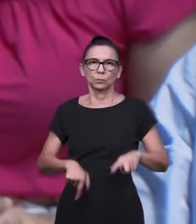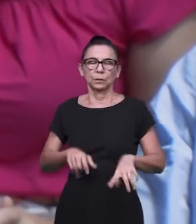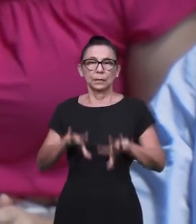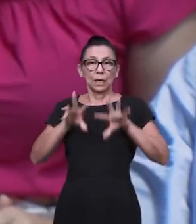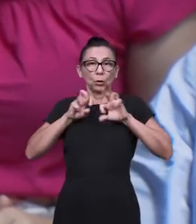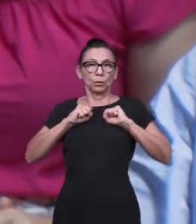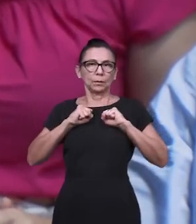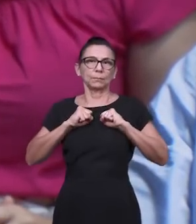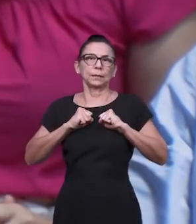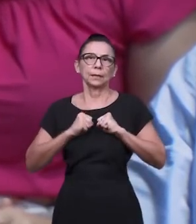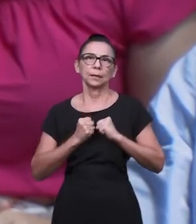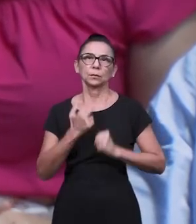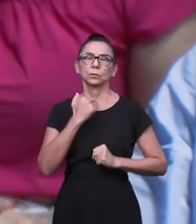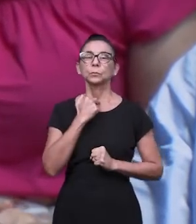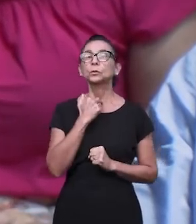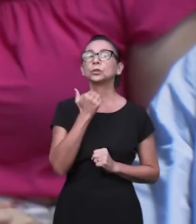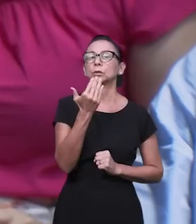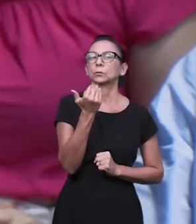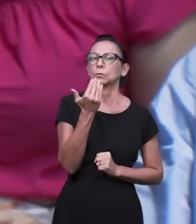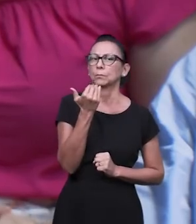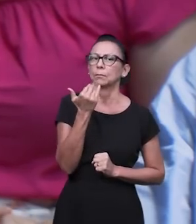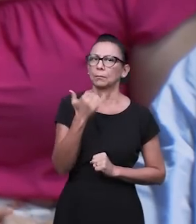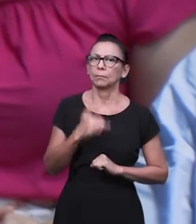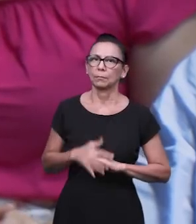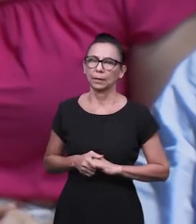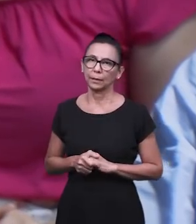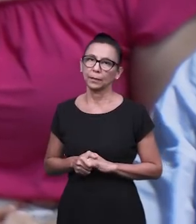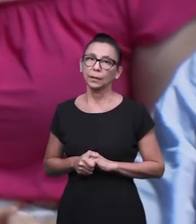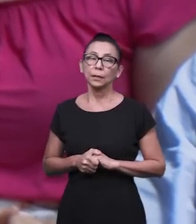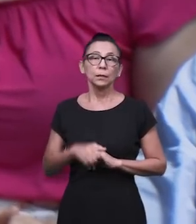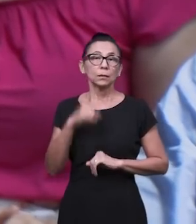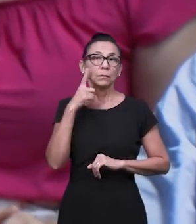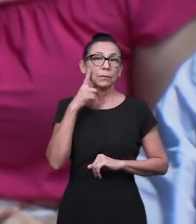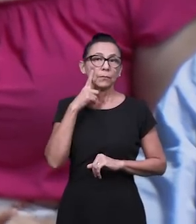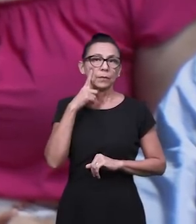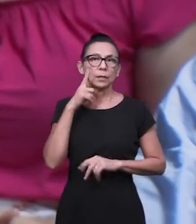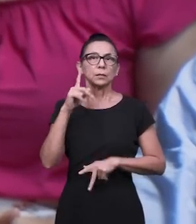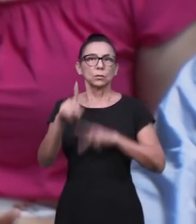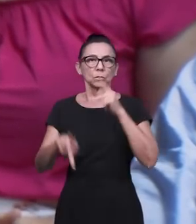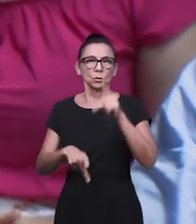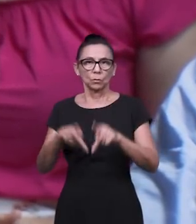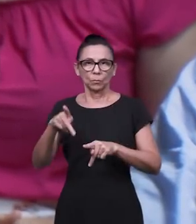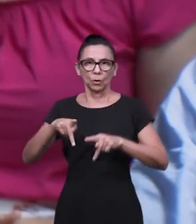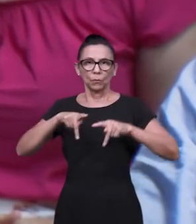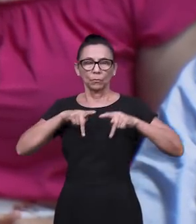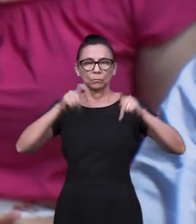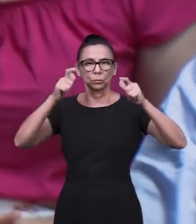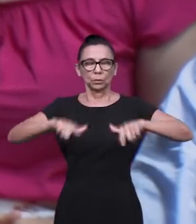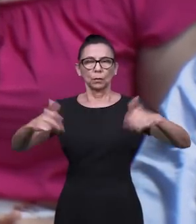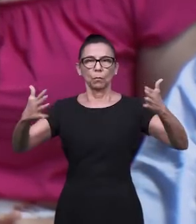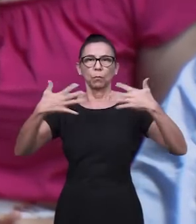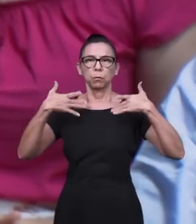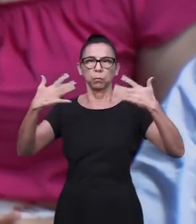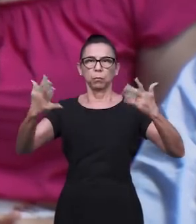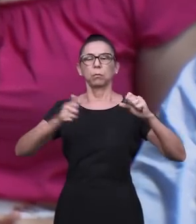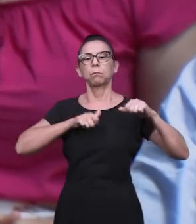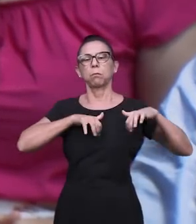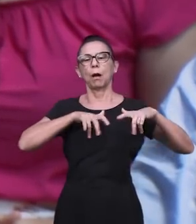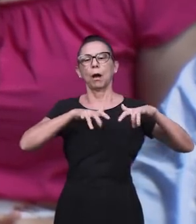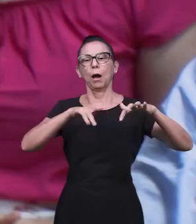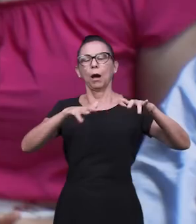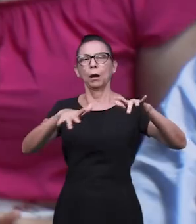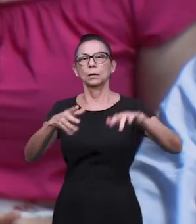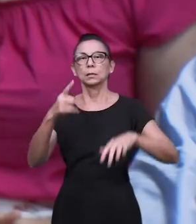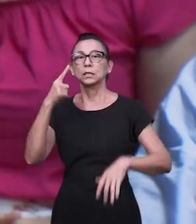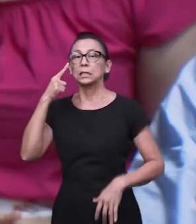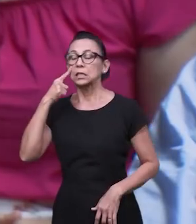povo, nas condições que viviam, nós estávamos falando de um povo que estava peregrinando no deserto. Se ele se alimentasse daquele